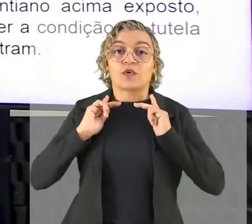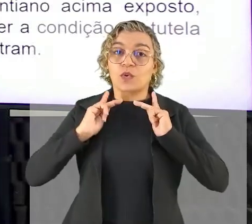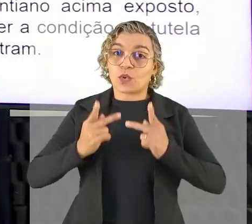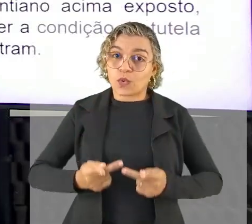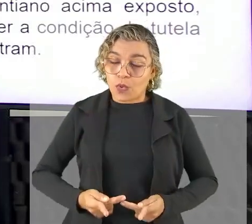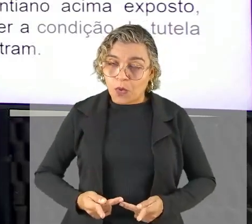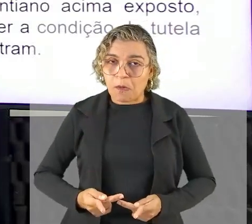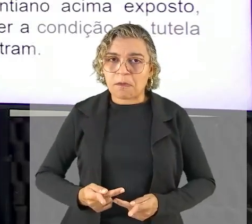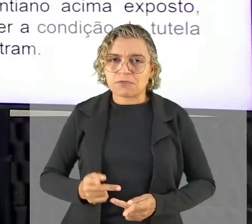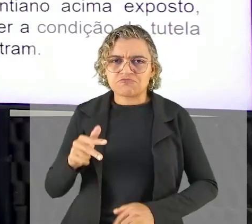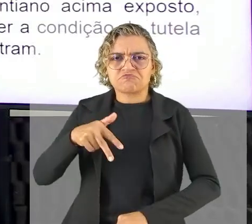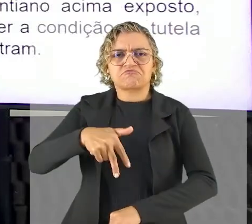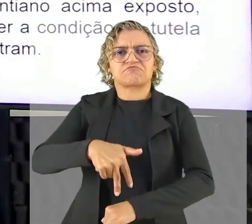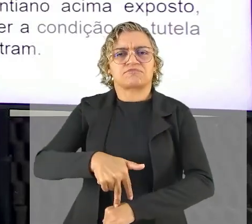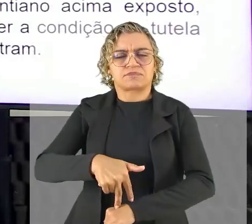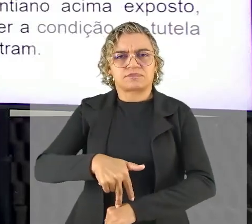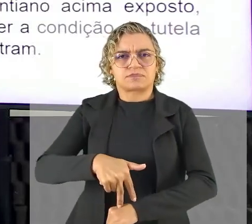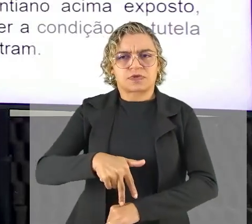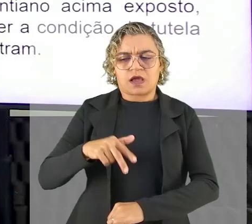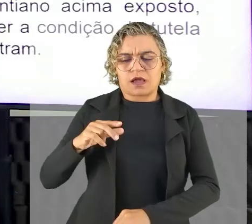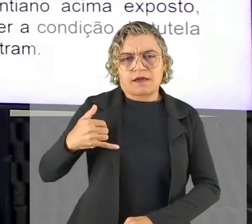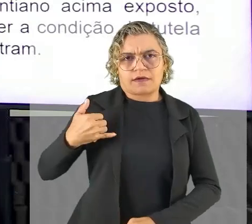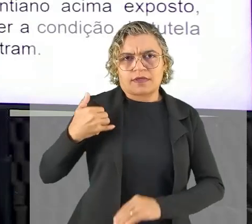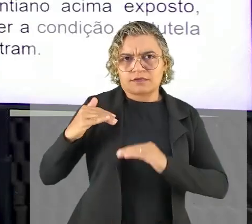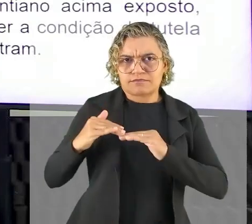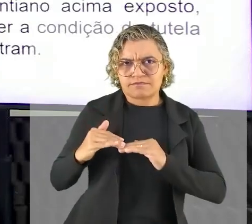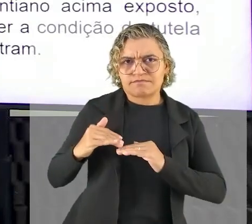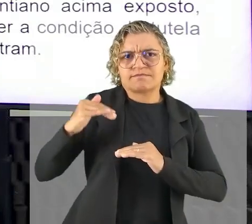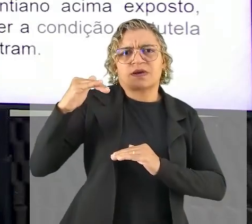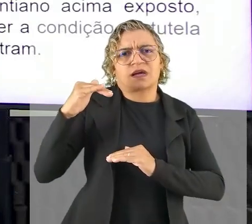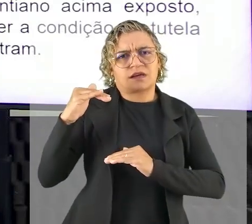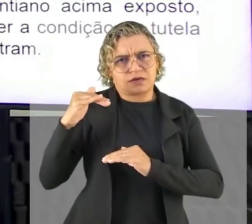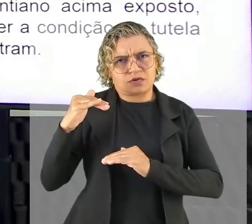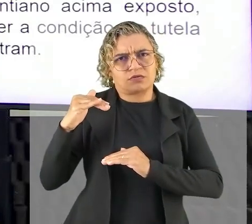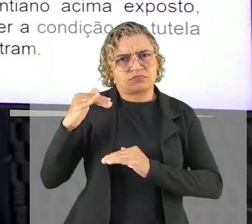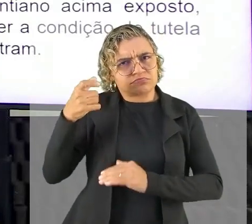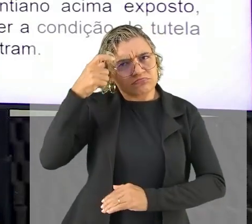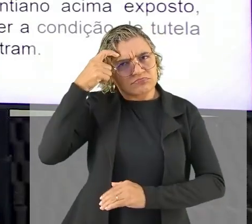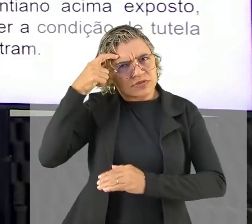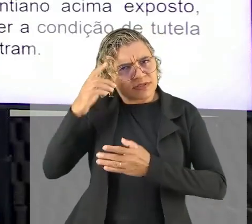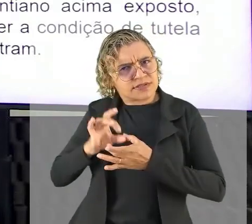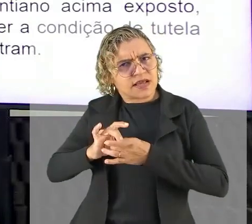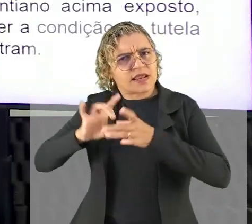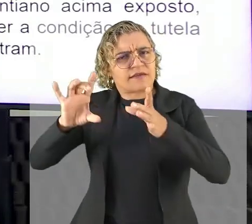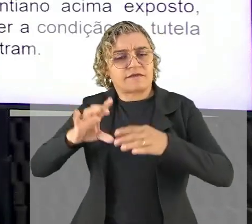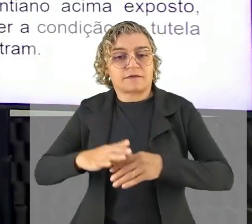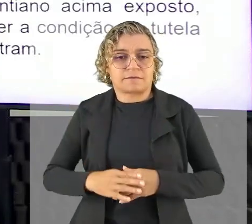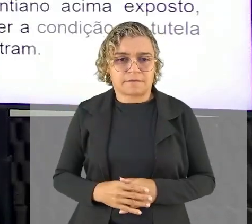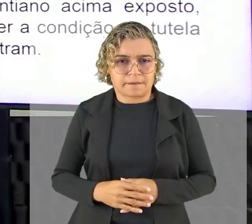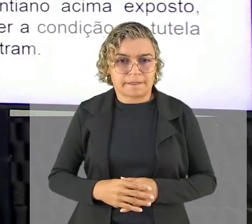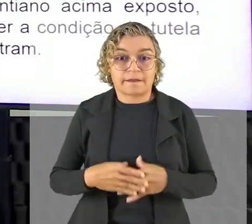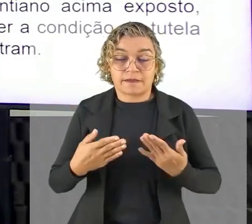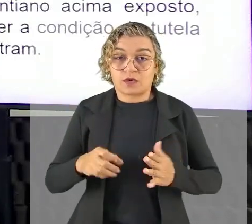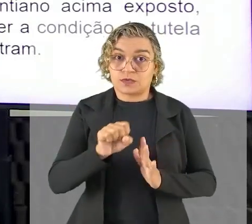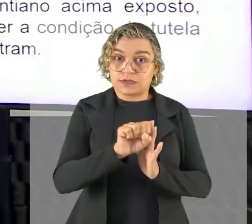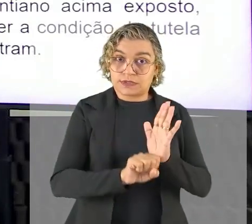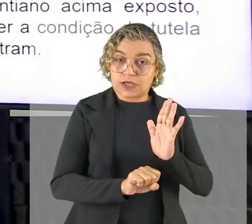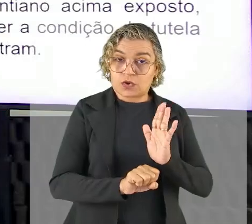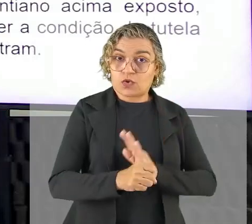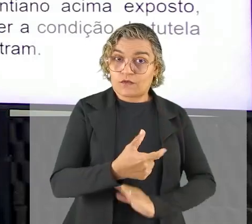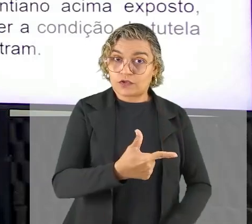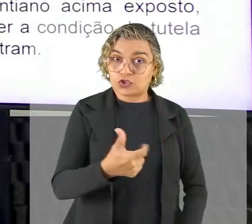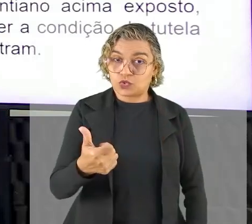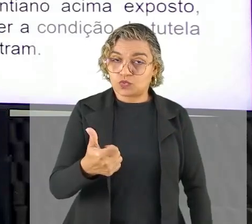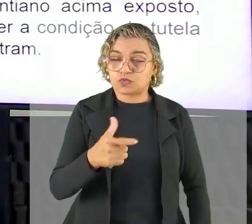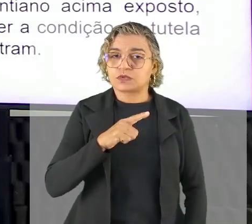dessa menoridade. Né? Então, hoje, em pleno século XXI, olha só,